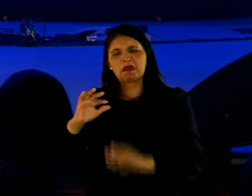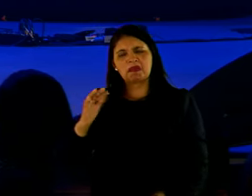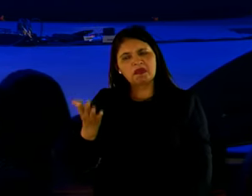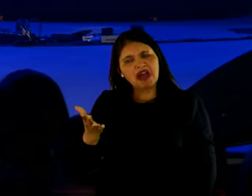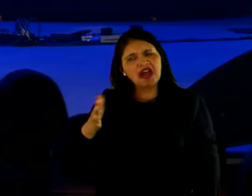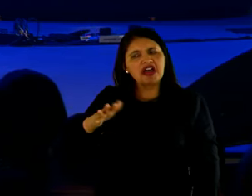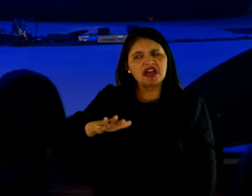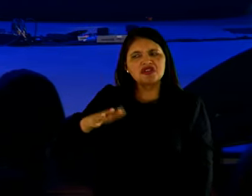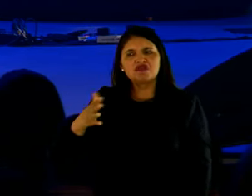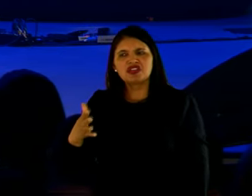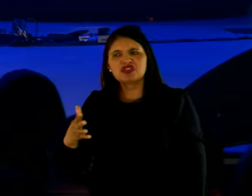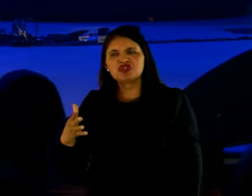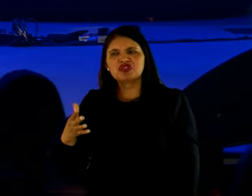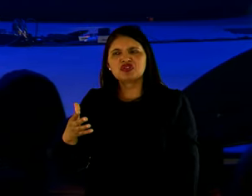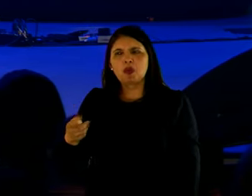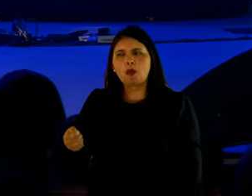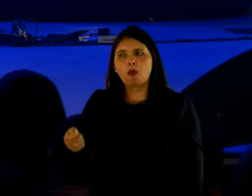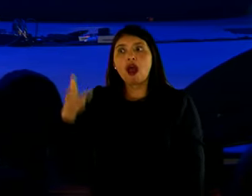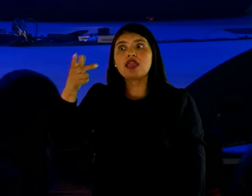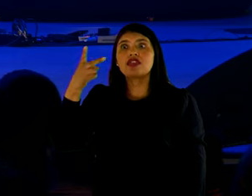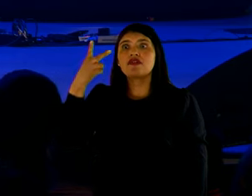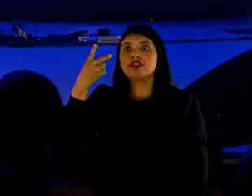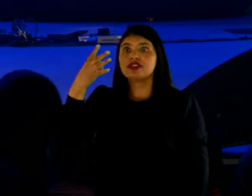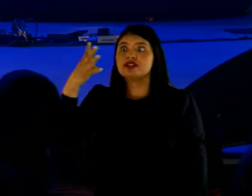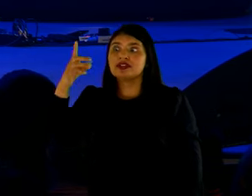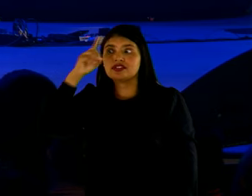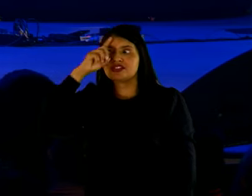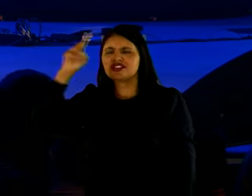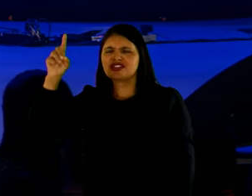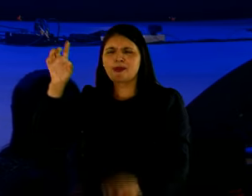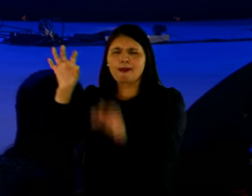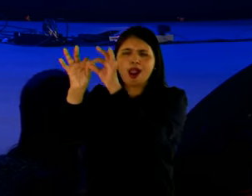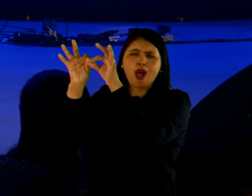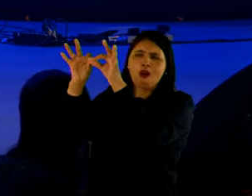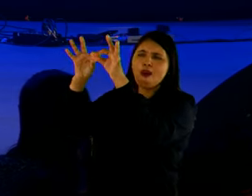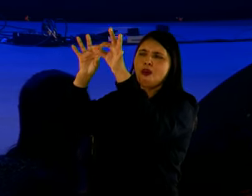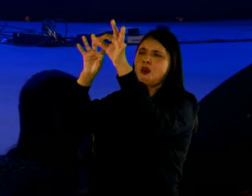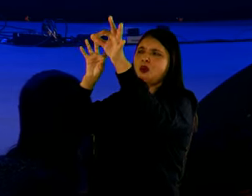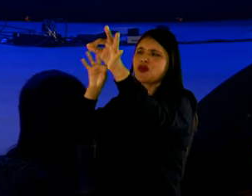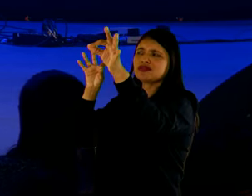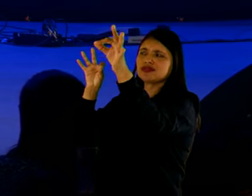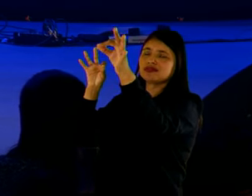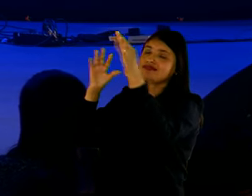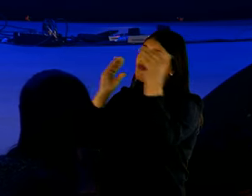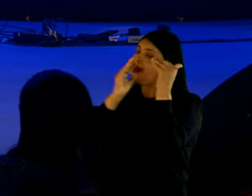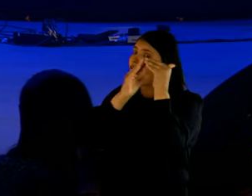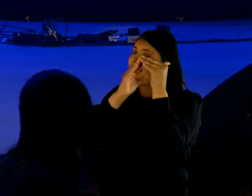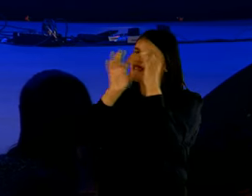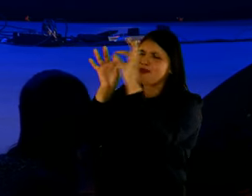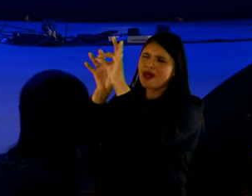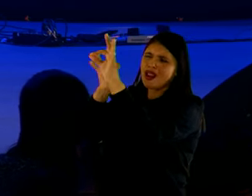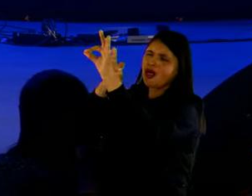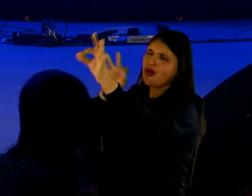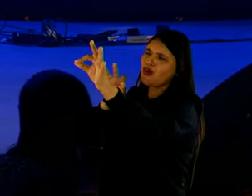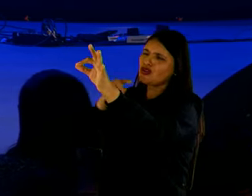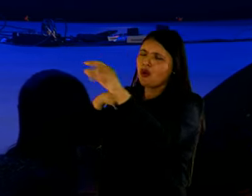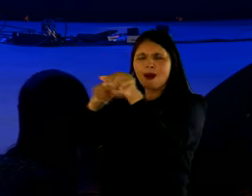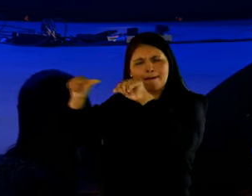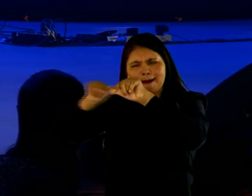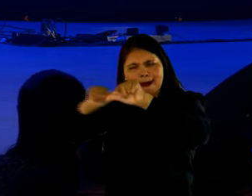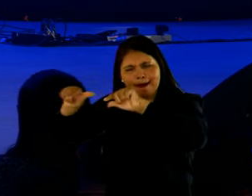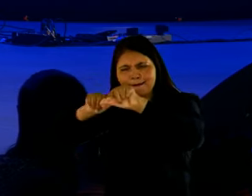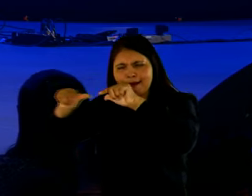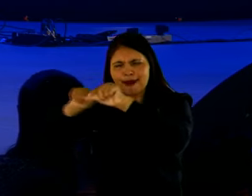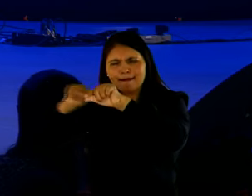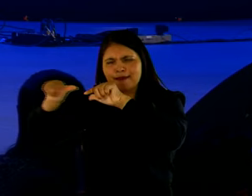23 dias longe da minha casa, longe da da minha esposa, das minhas filhas, trabalhando direto. Dormia pouco,